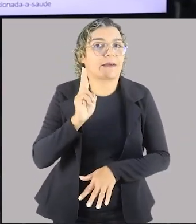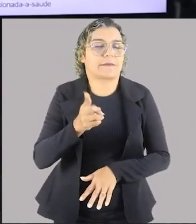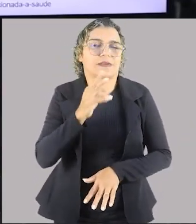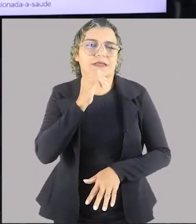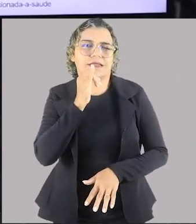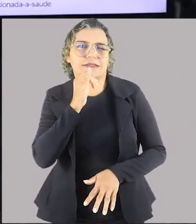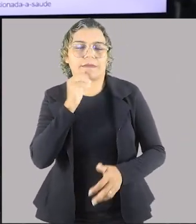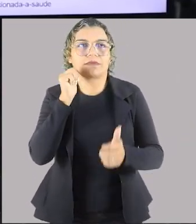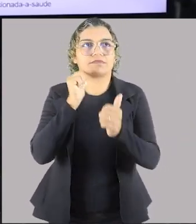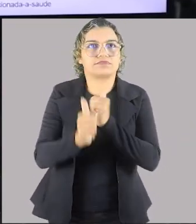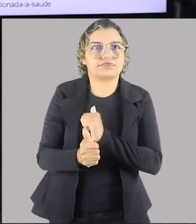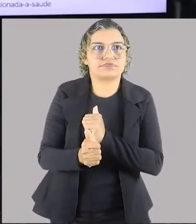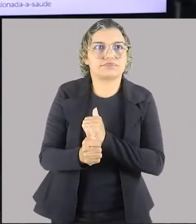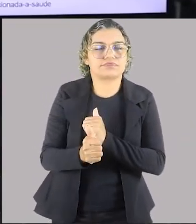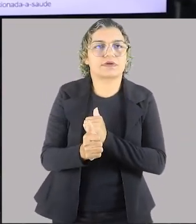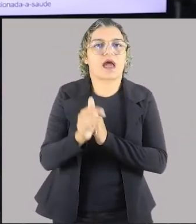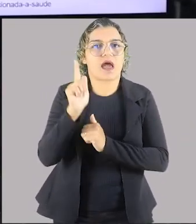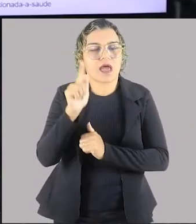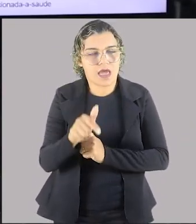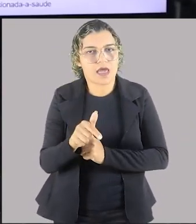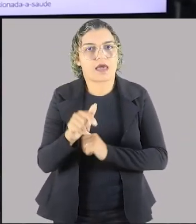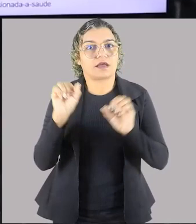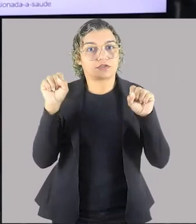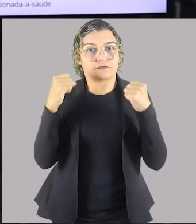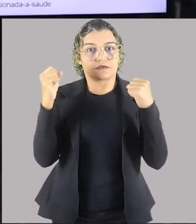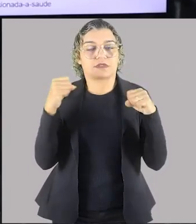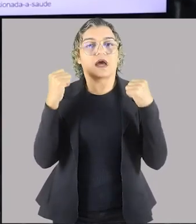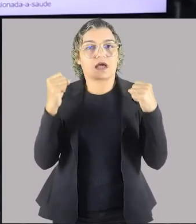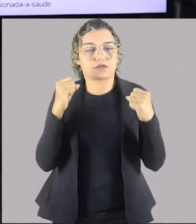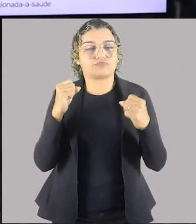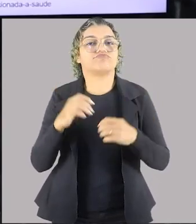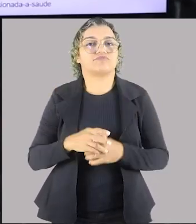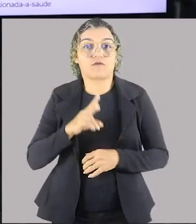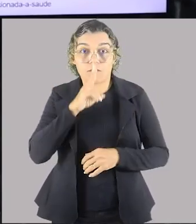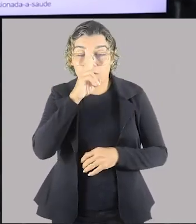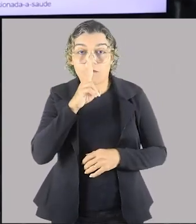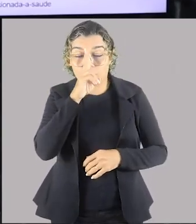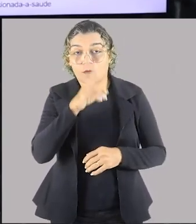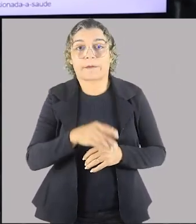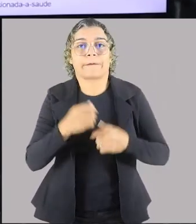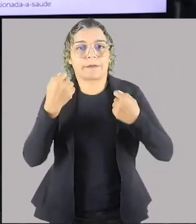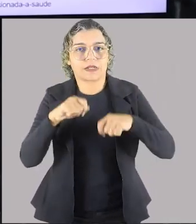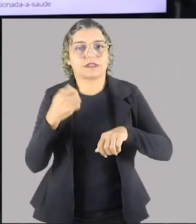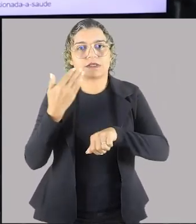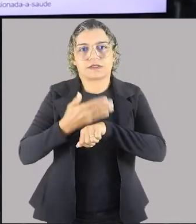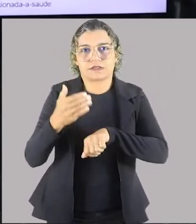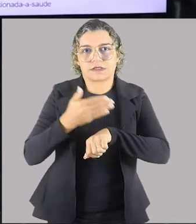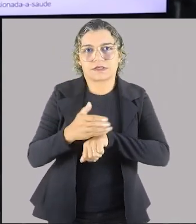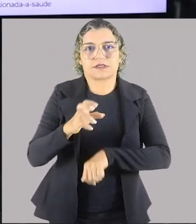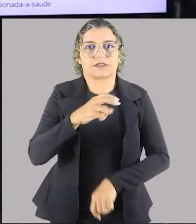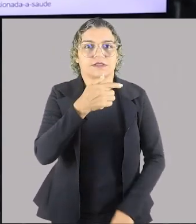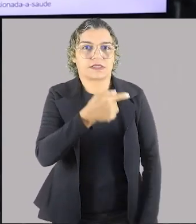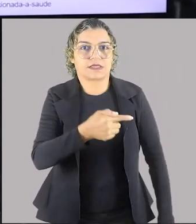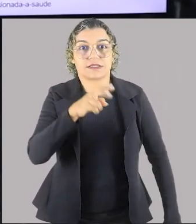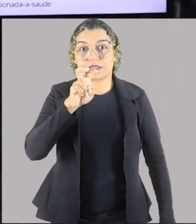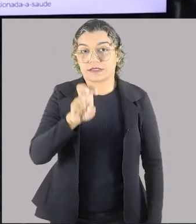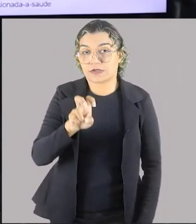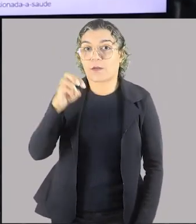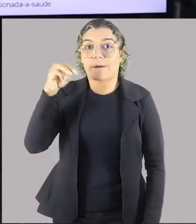jogar futebol é uma atividade física considerada intensa. Então, ele precisa praticar 75 minutos